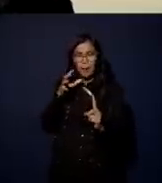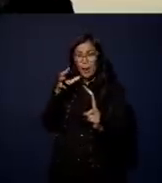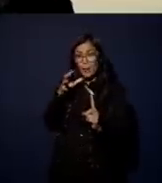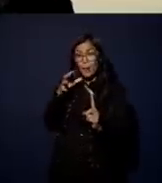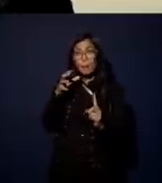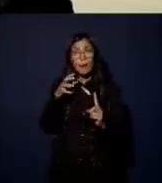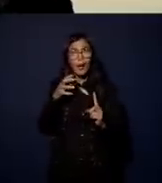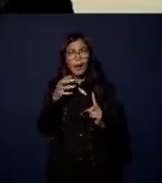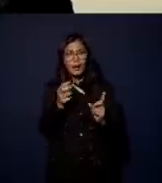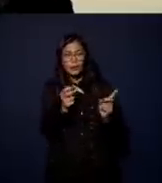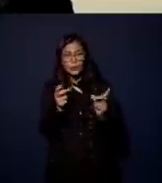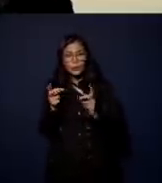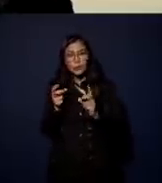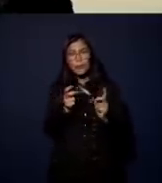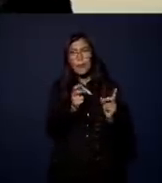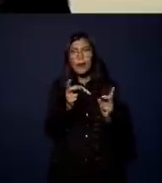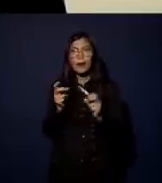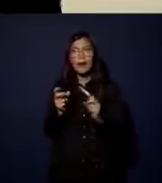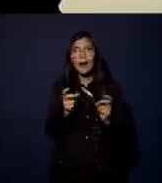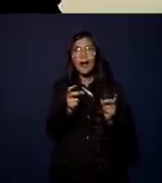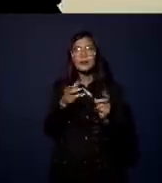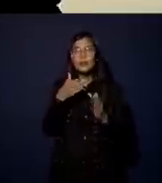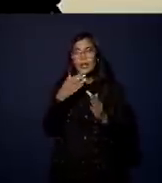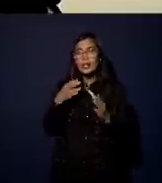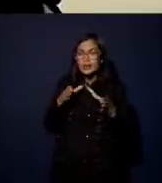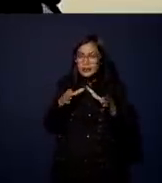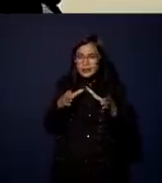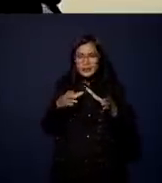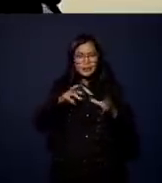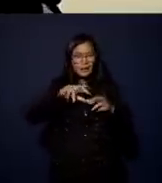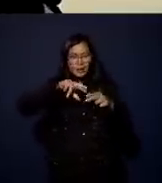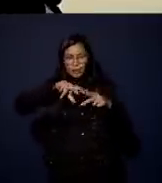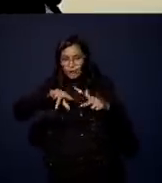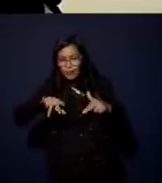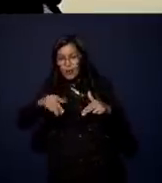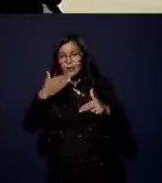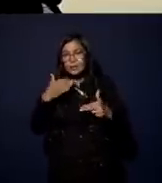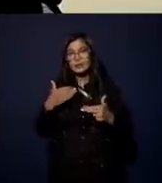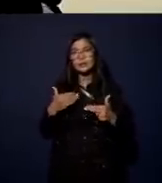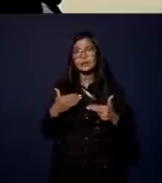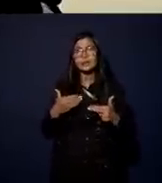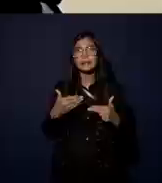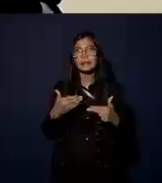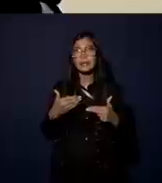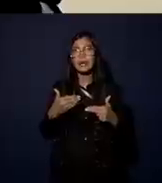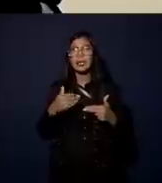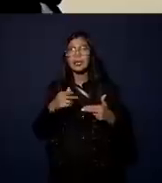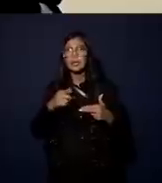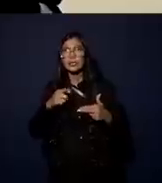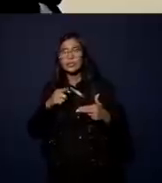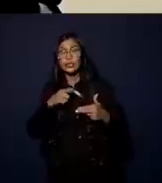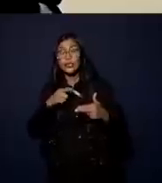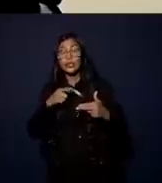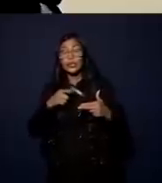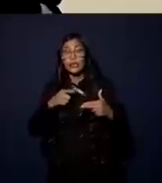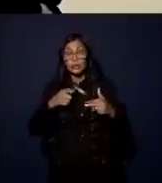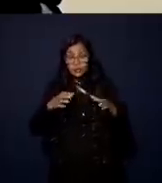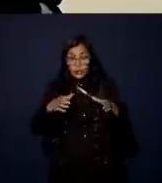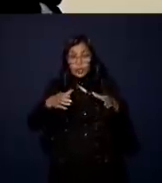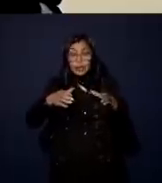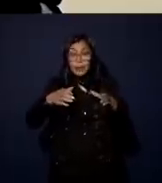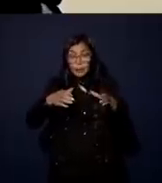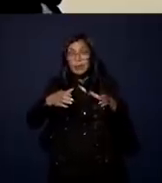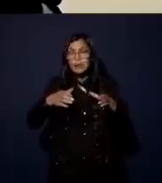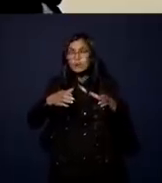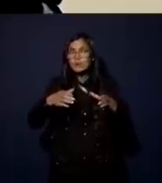pelo nosso mercado nosso mercado ele reúne uma característica de ter um tamanho já